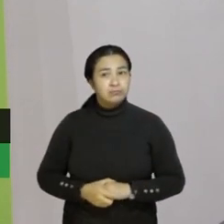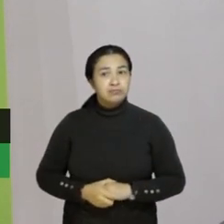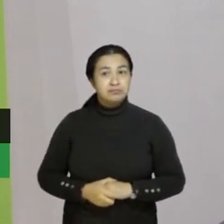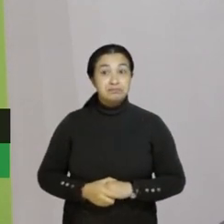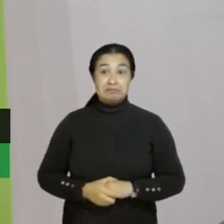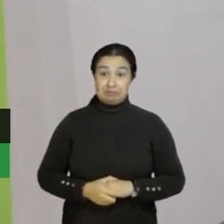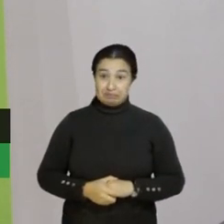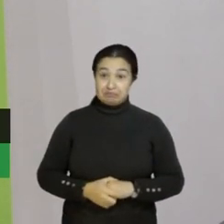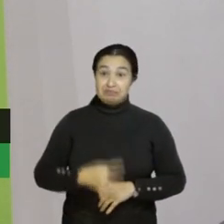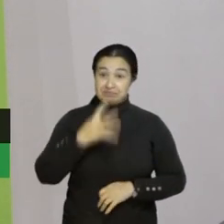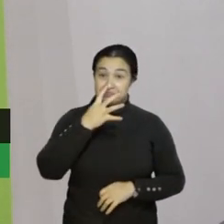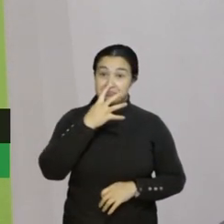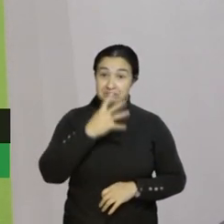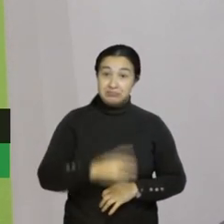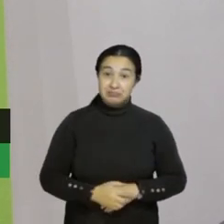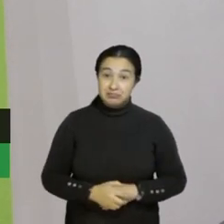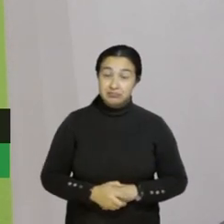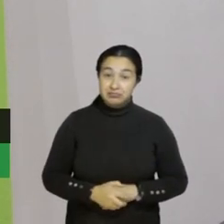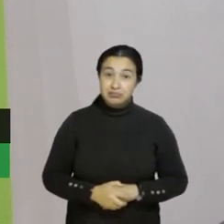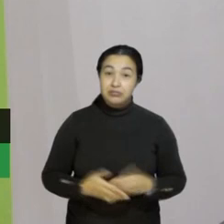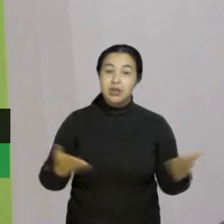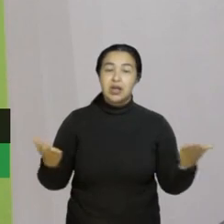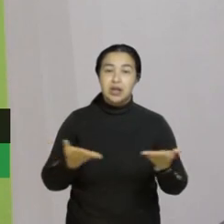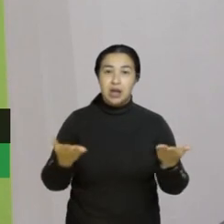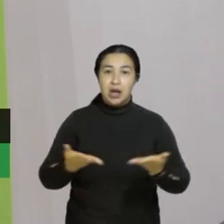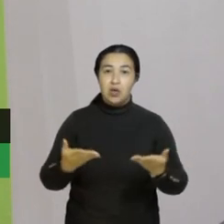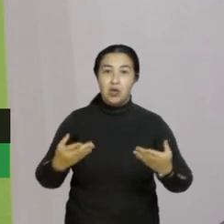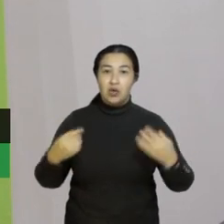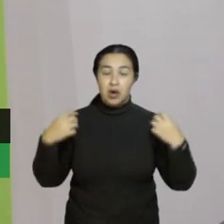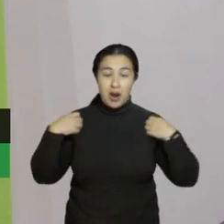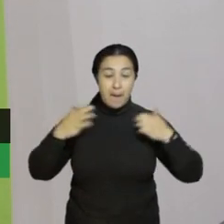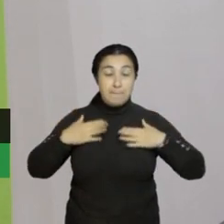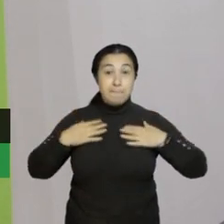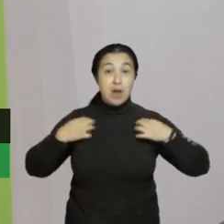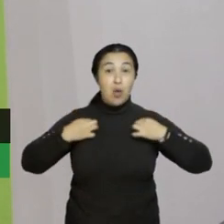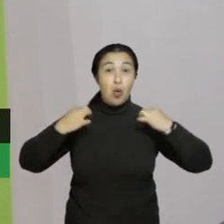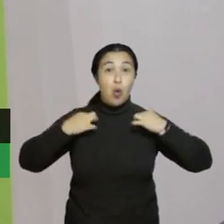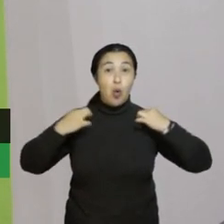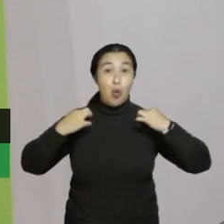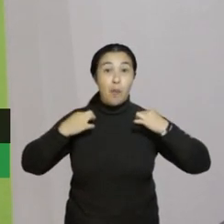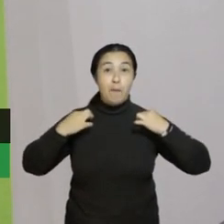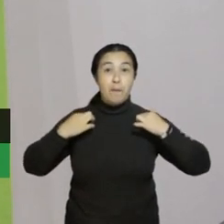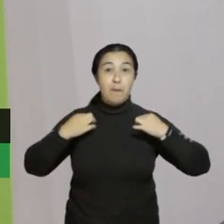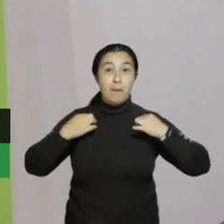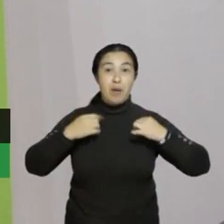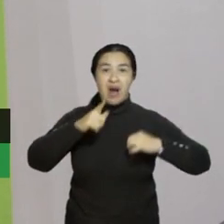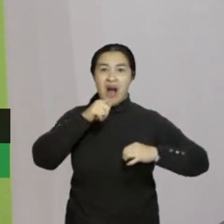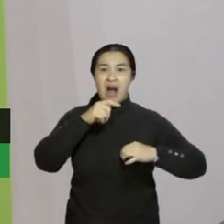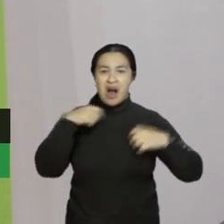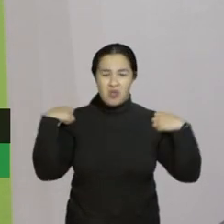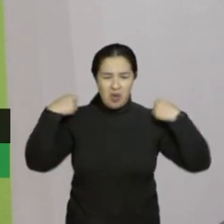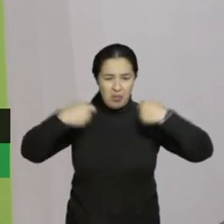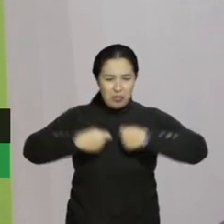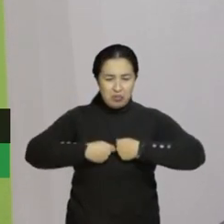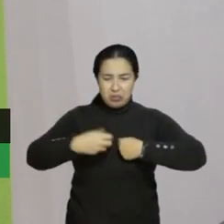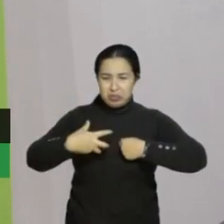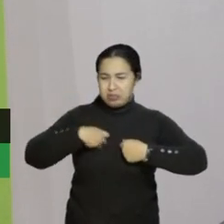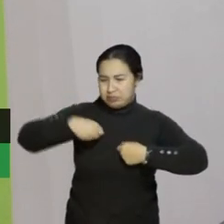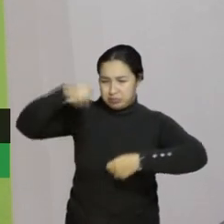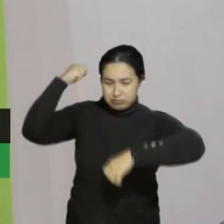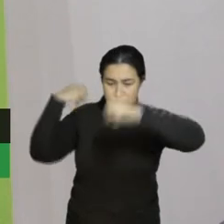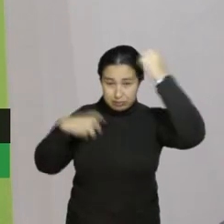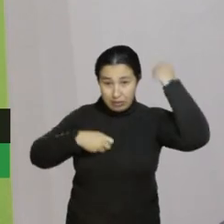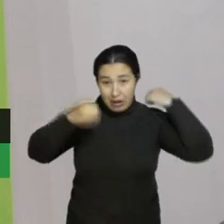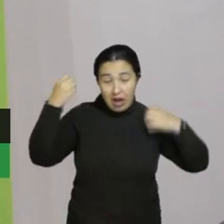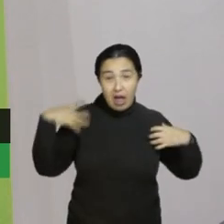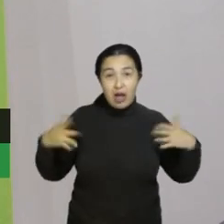agora, eu tiro aquela roupa molhada, aquela bota, boto esse terno, essa gravata, e quero me somar